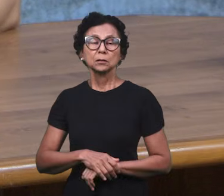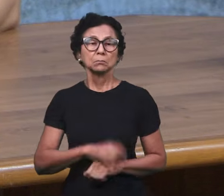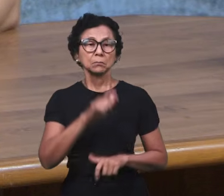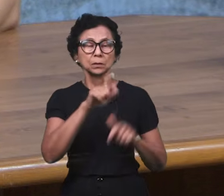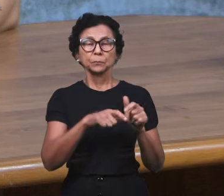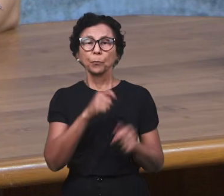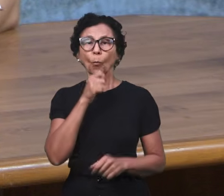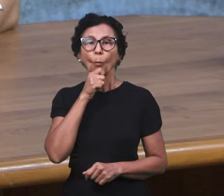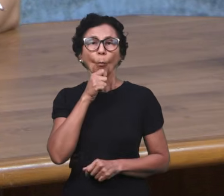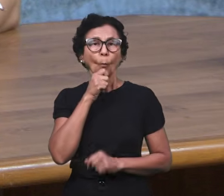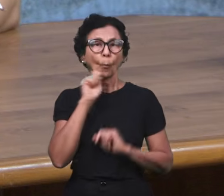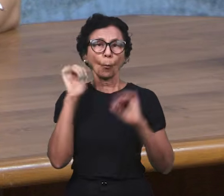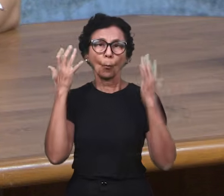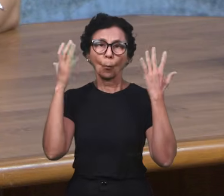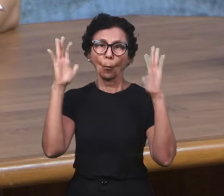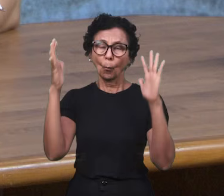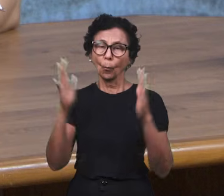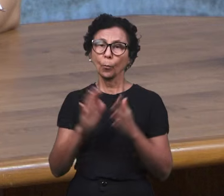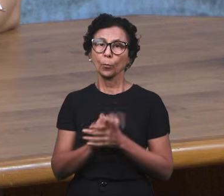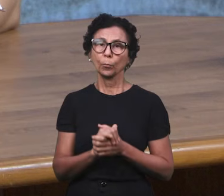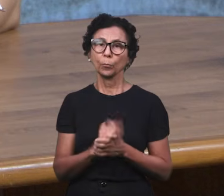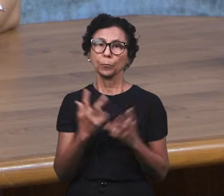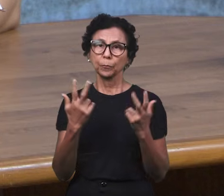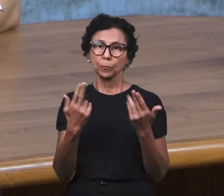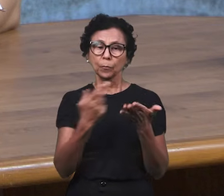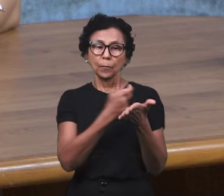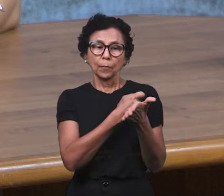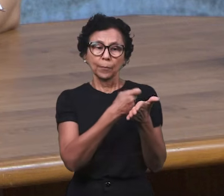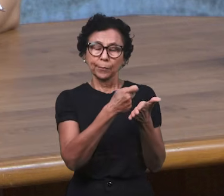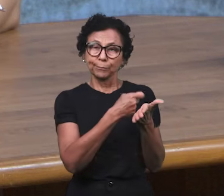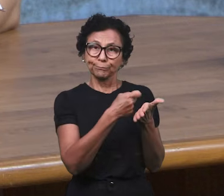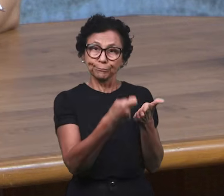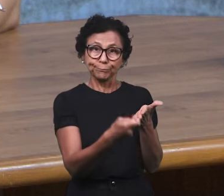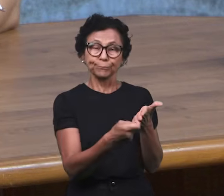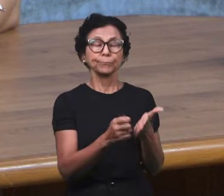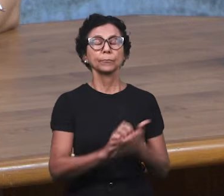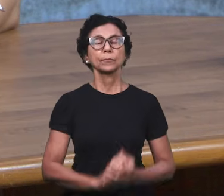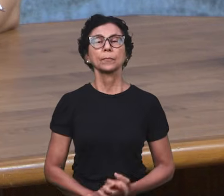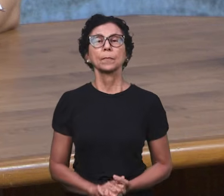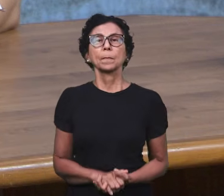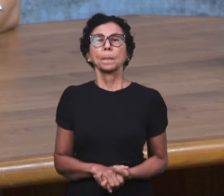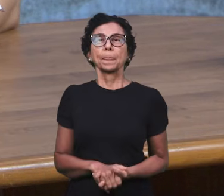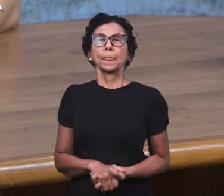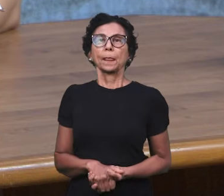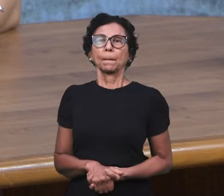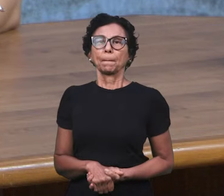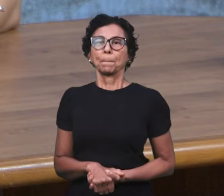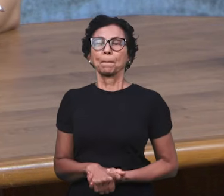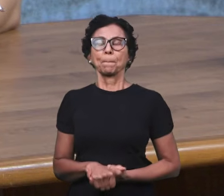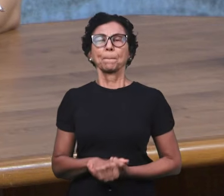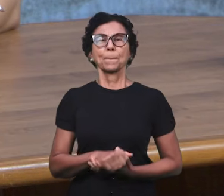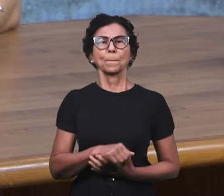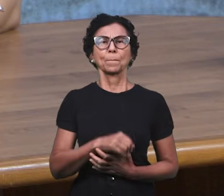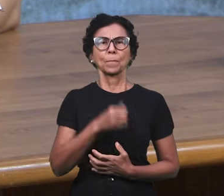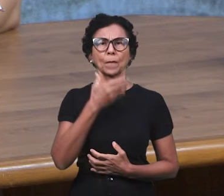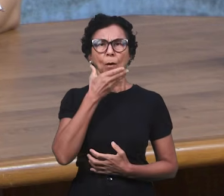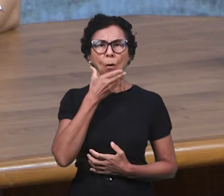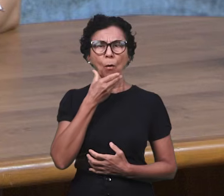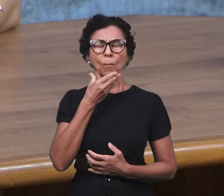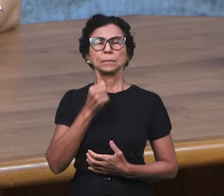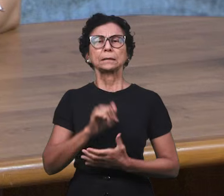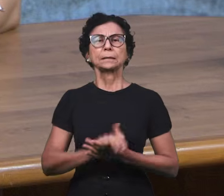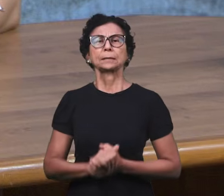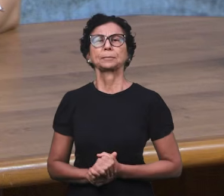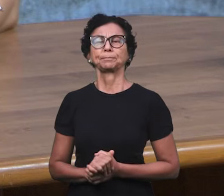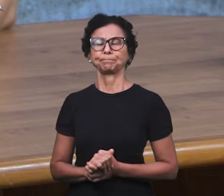celebrado como estava escrito. Foram, pois, os correios com as cartas da mão do